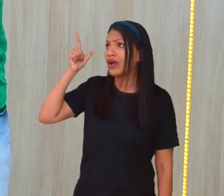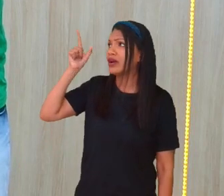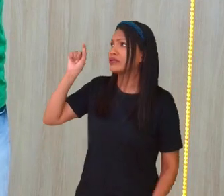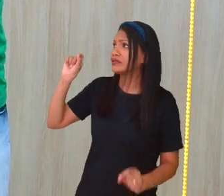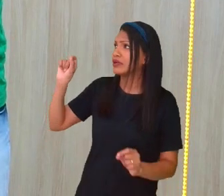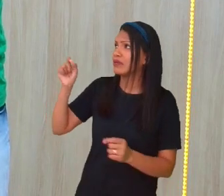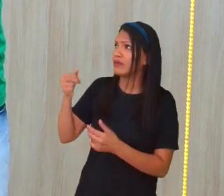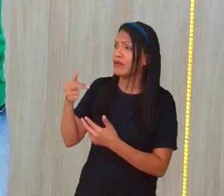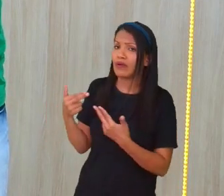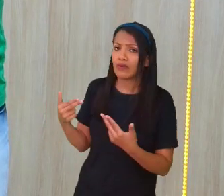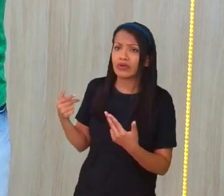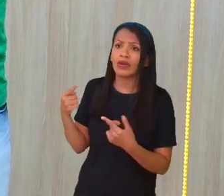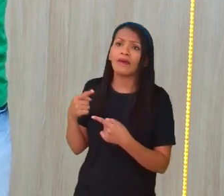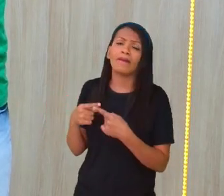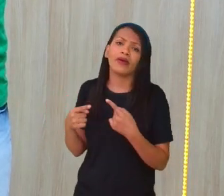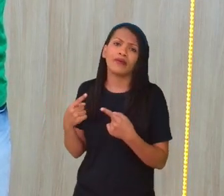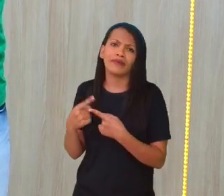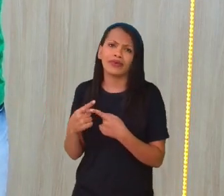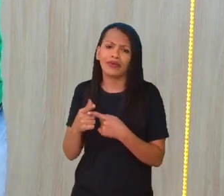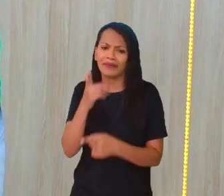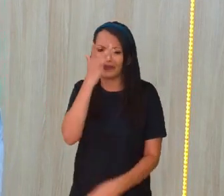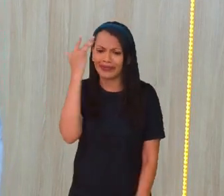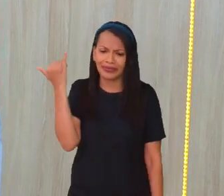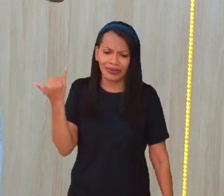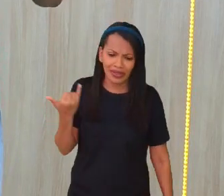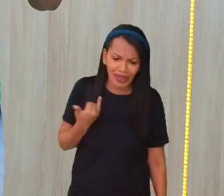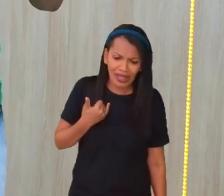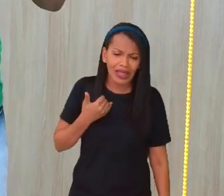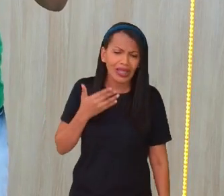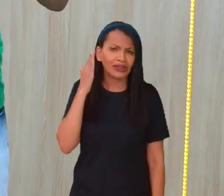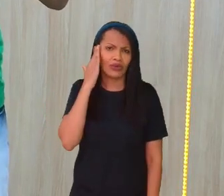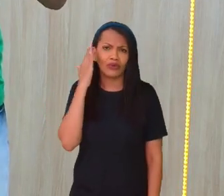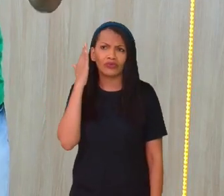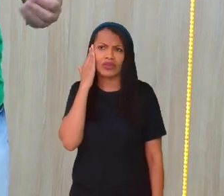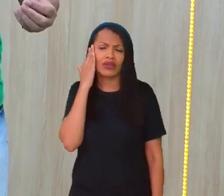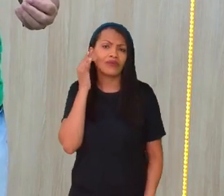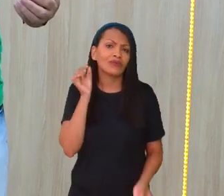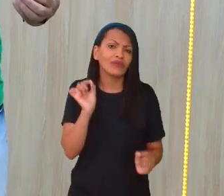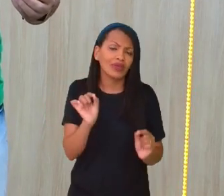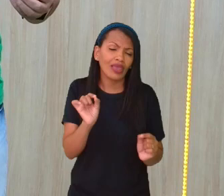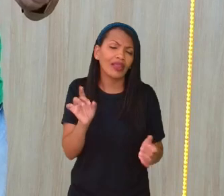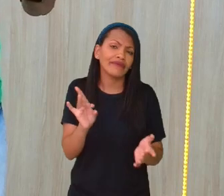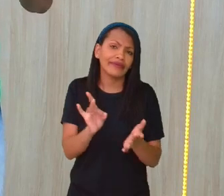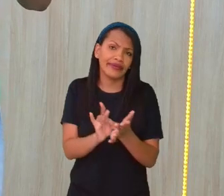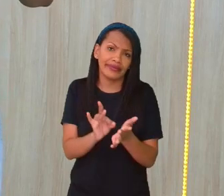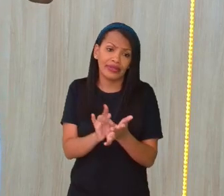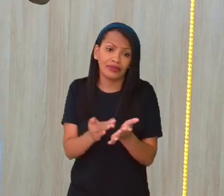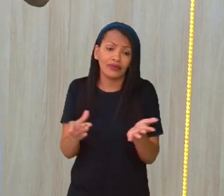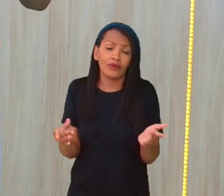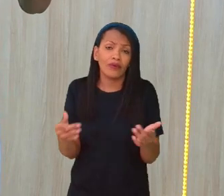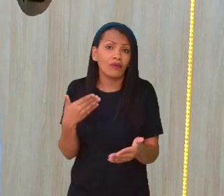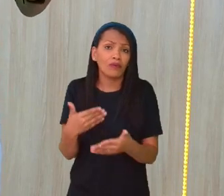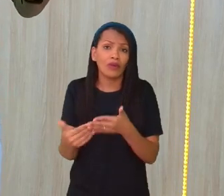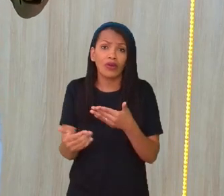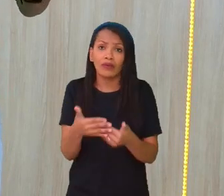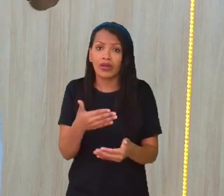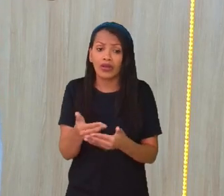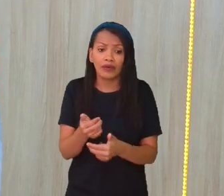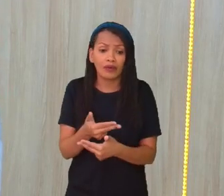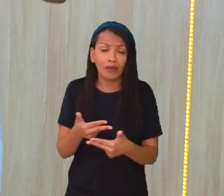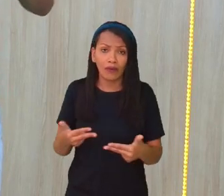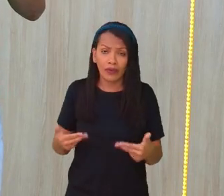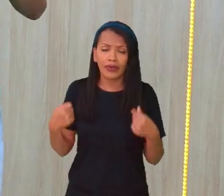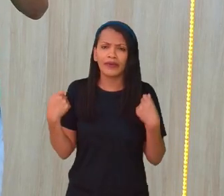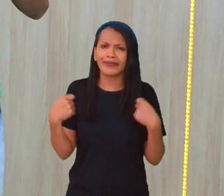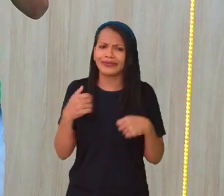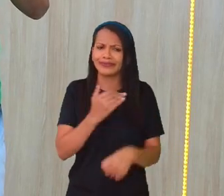sobre alguma coisa porque alguém falou, sem você ter uma noção do que é na verdade. Então, qualquer questão relacionada a isso, a